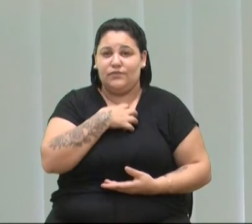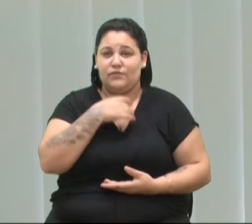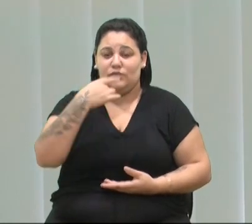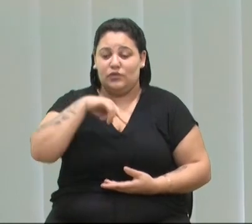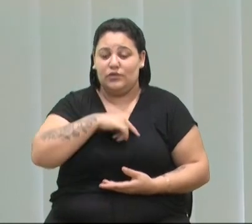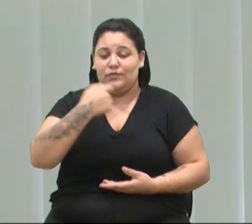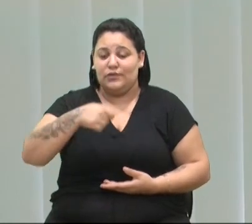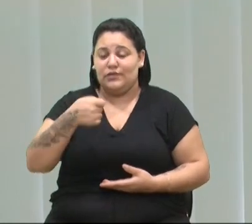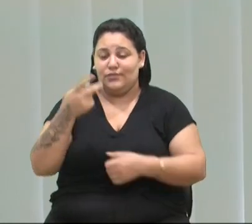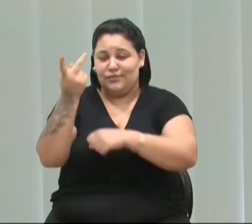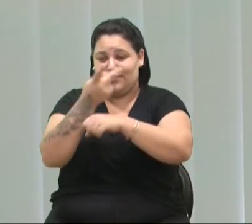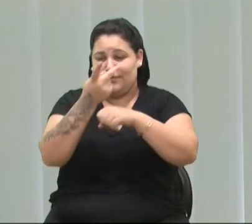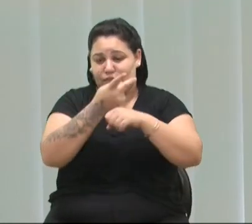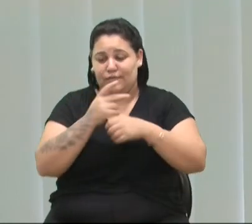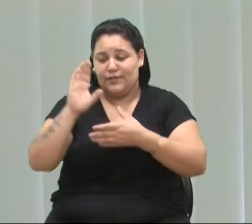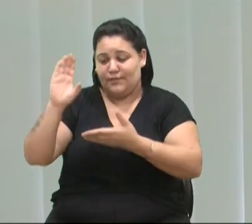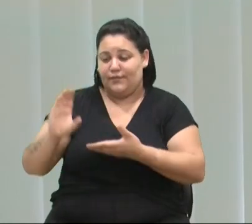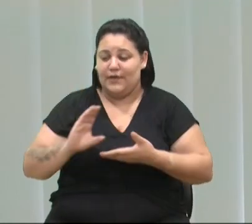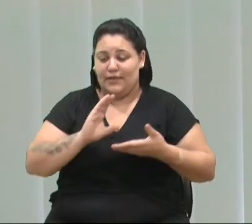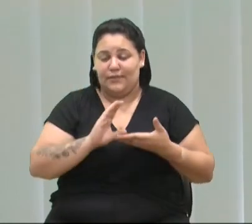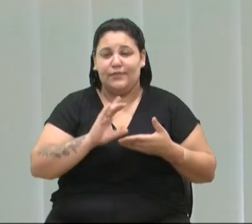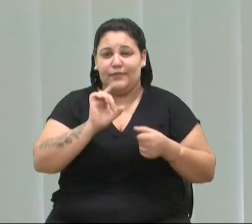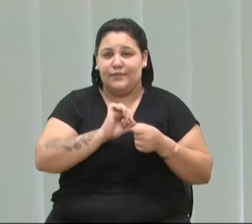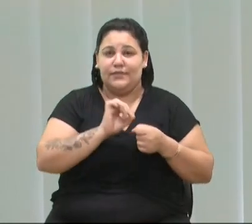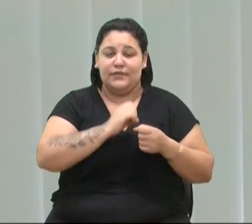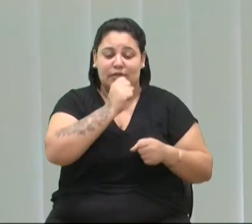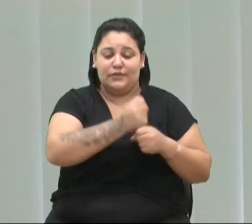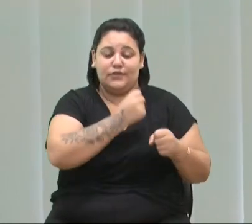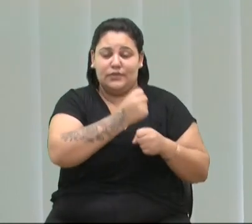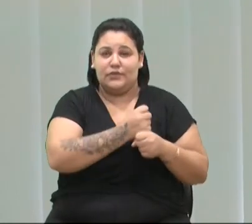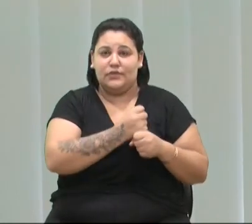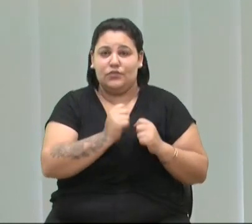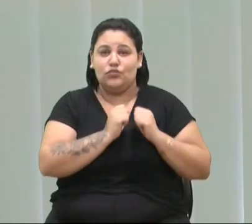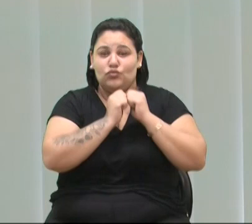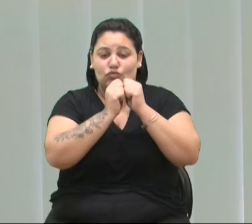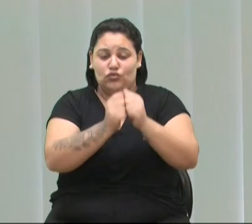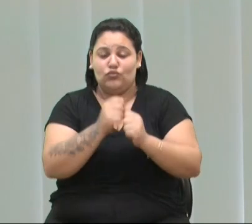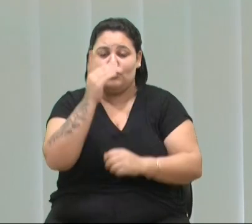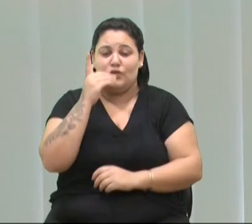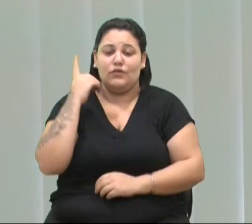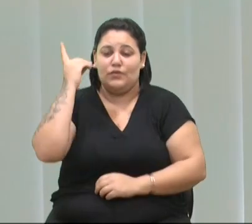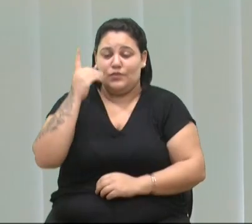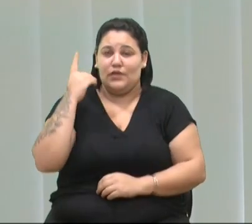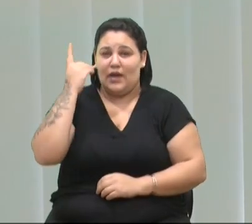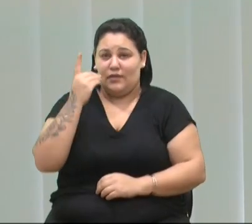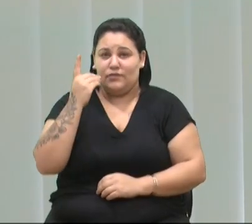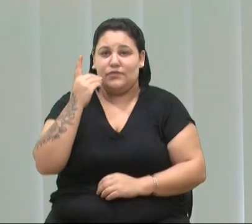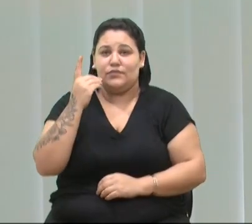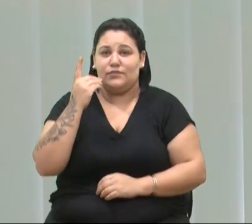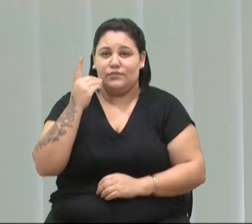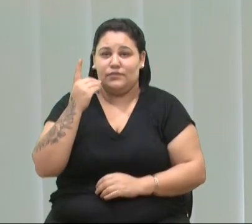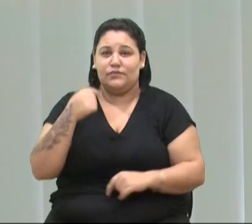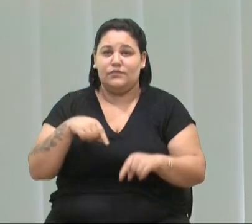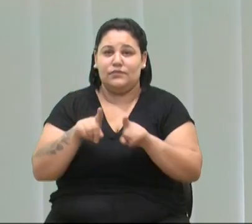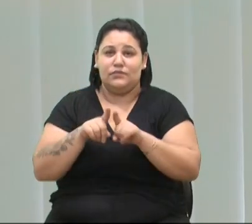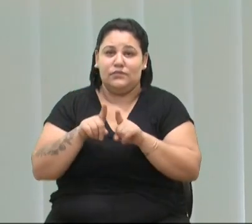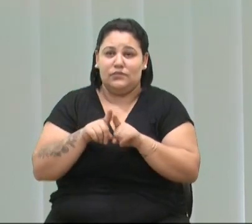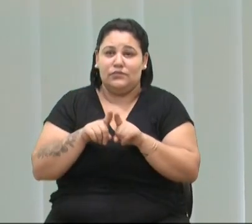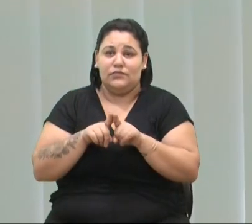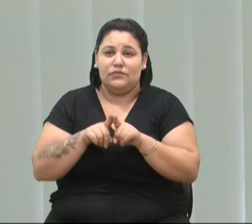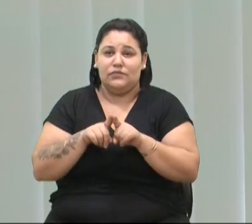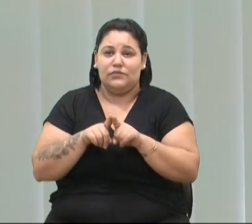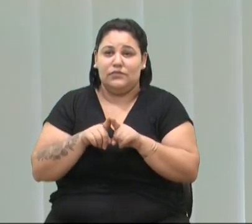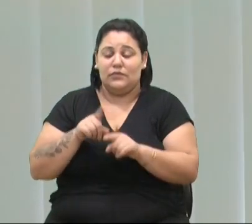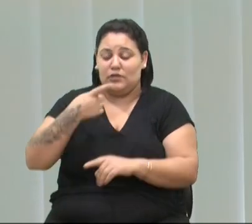buscar recursos para essa construção, né, junto aos nossos deputados, junto aí às